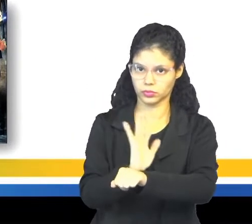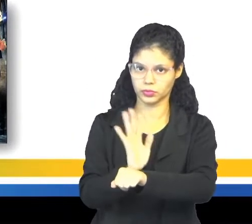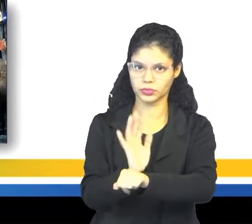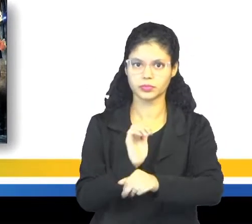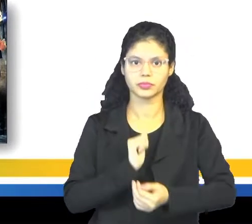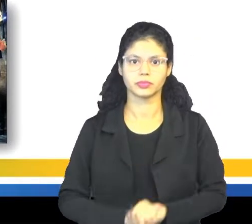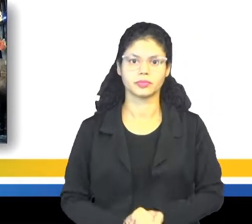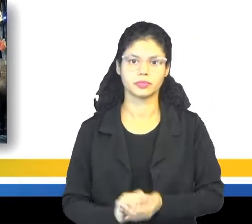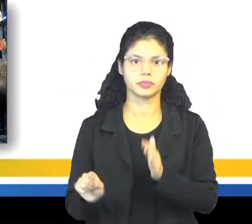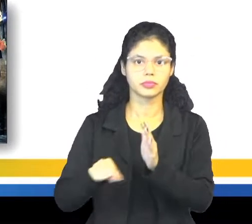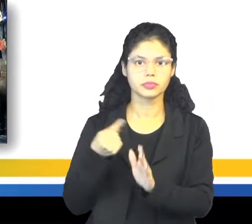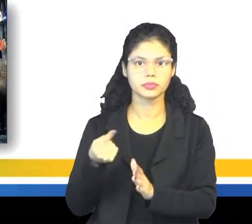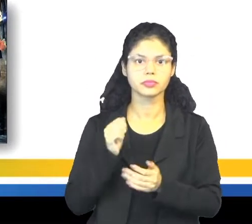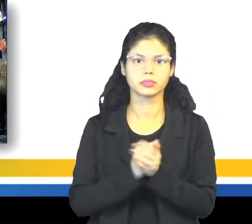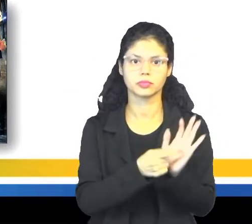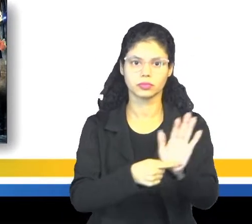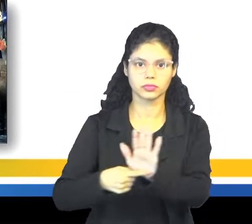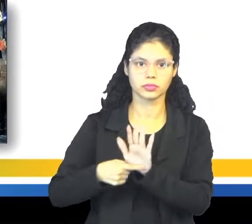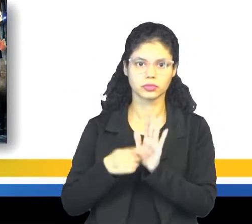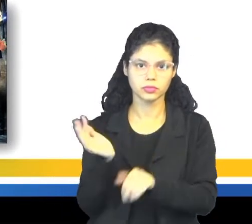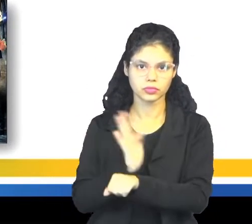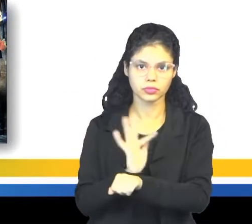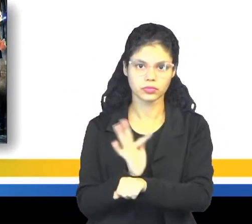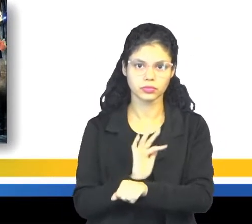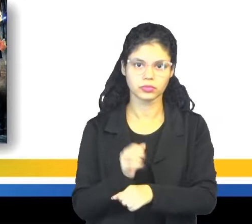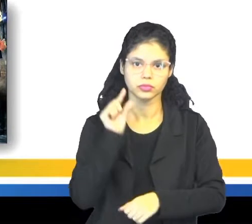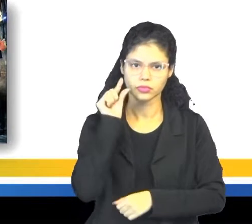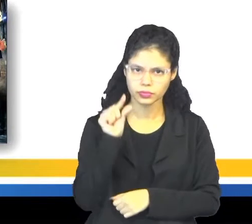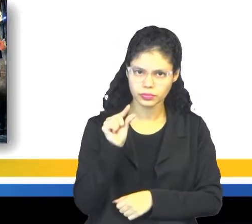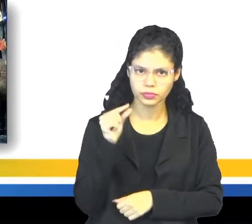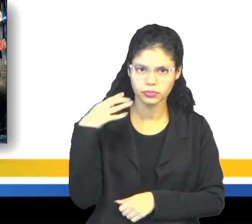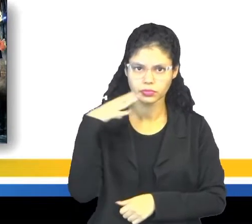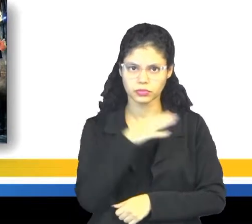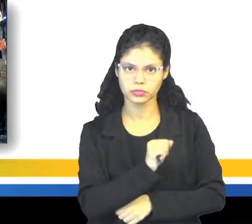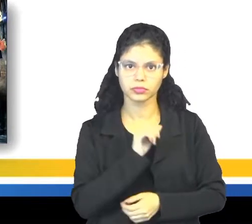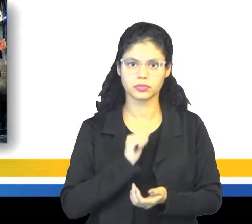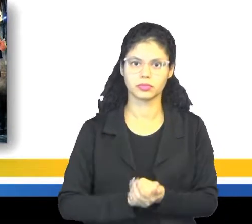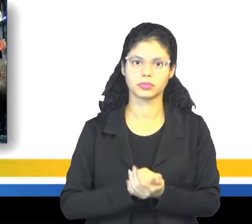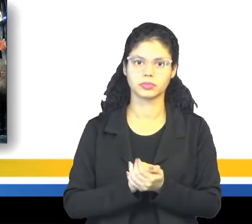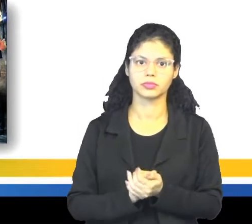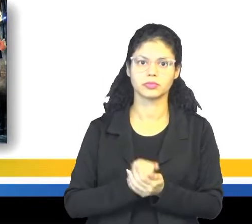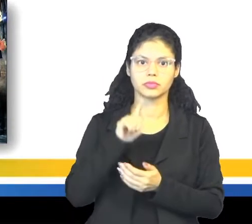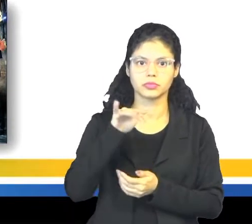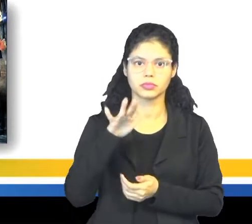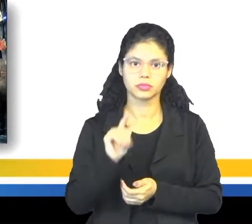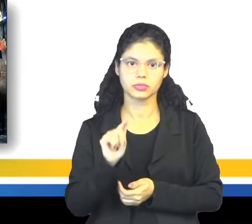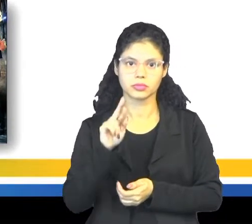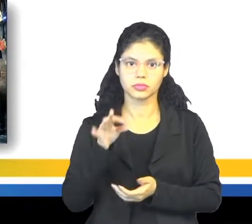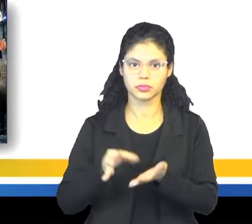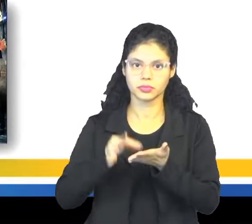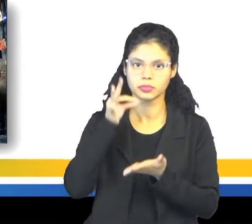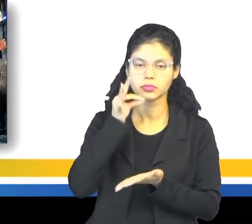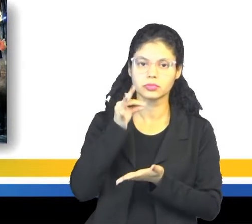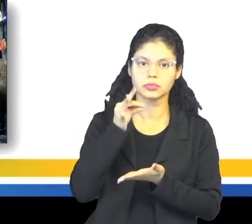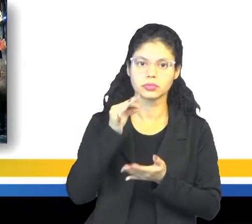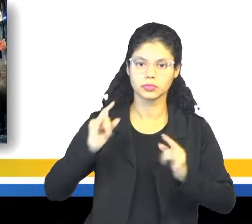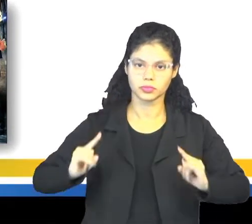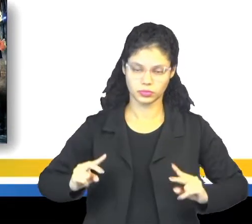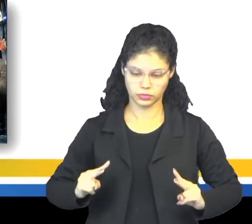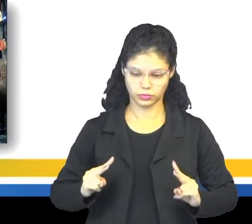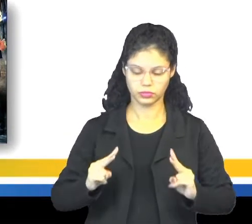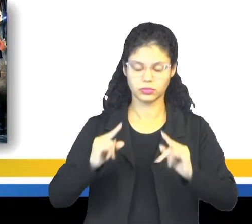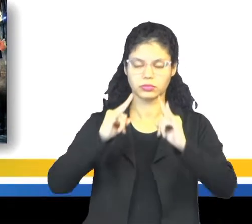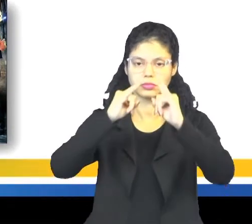cinema, né? A primeira exibição de um filme de curta duração aconteceu no Salão Grand Café, em Paris,